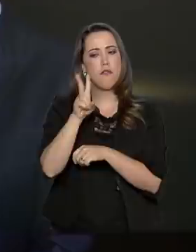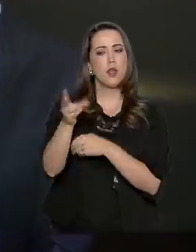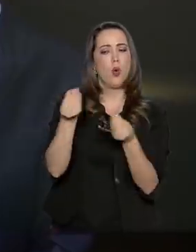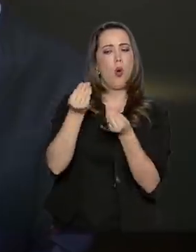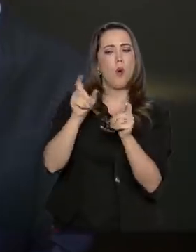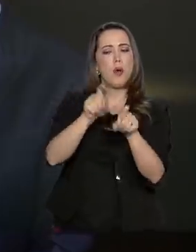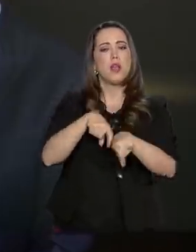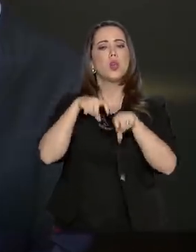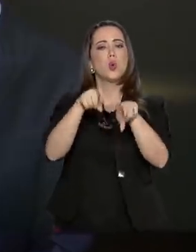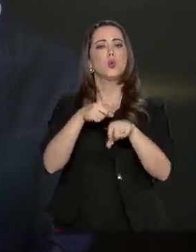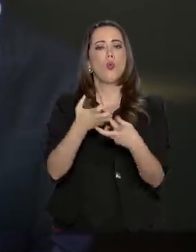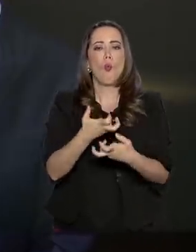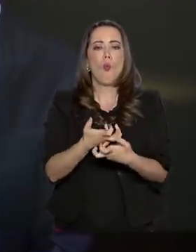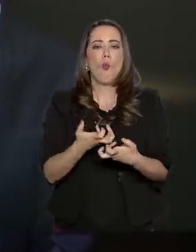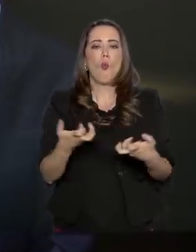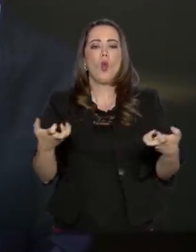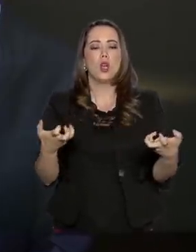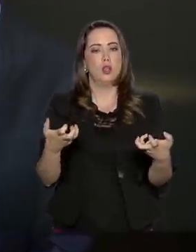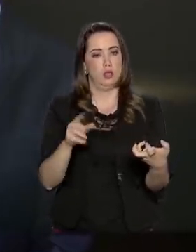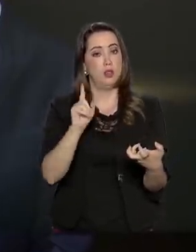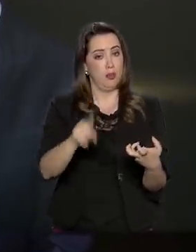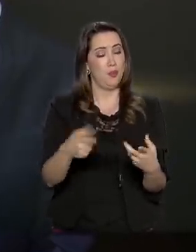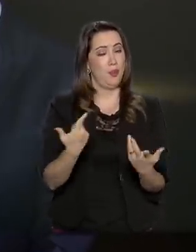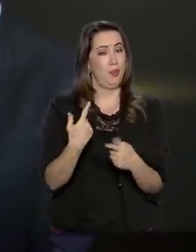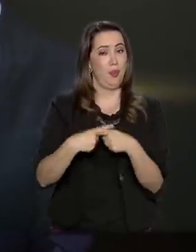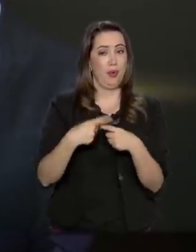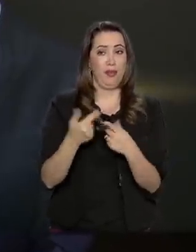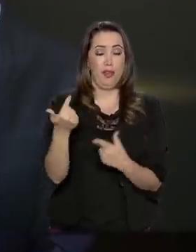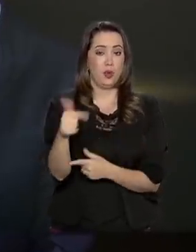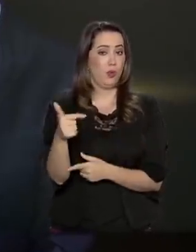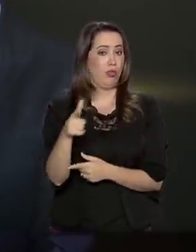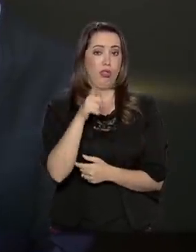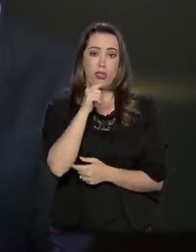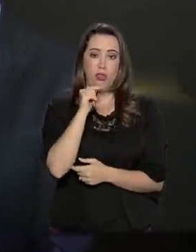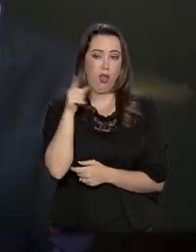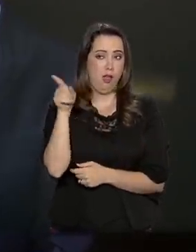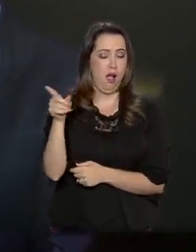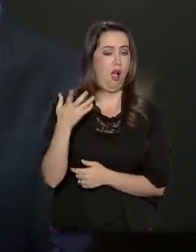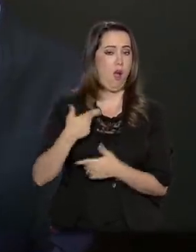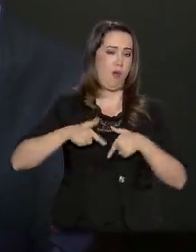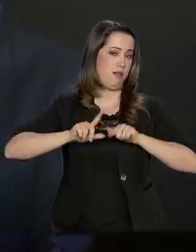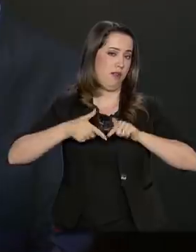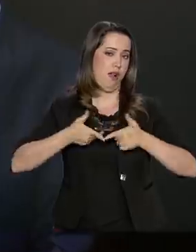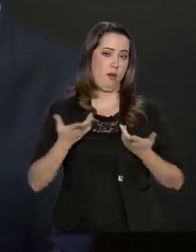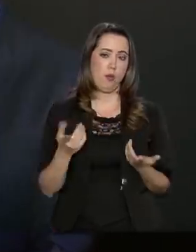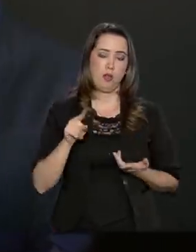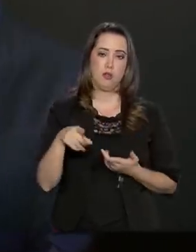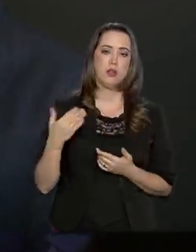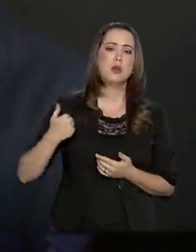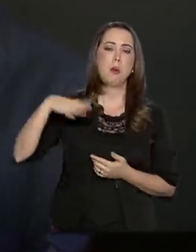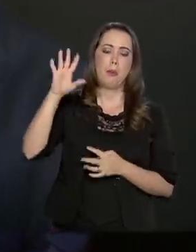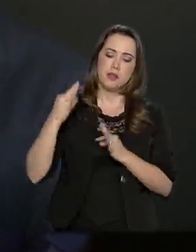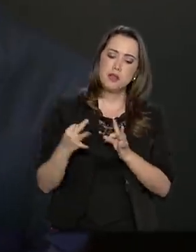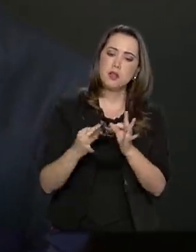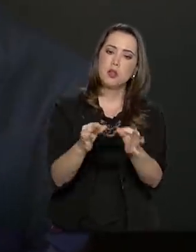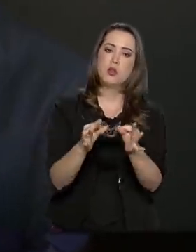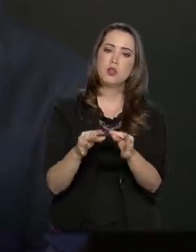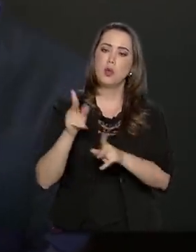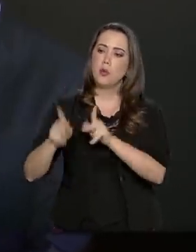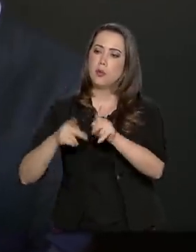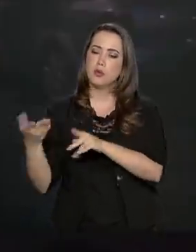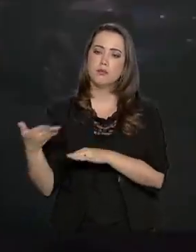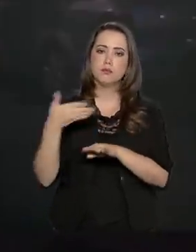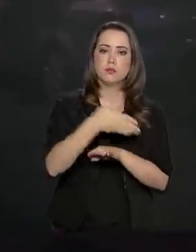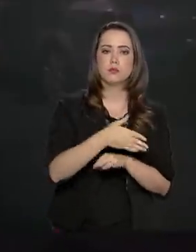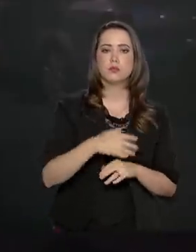lá a precipitação pluviométrica é menor do que o semiárido do nosso nordestino. Queremos mais que trazer a tecnologia, trazer o povo de lá para